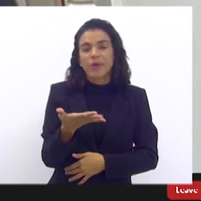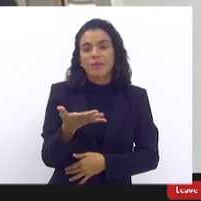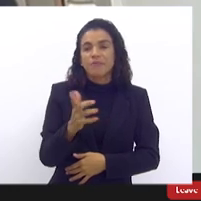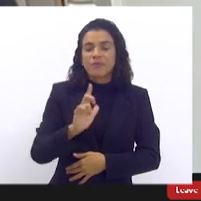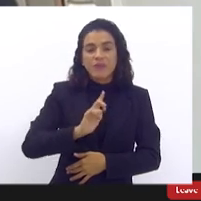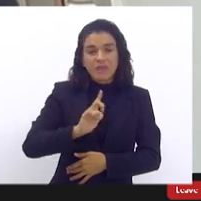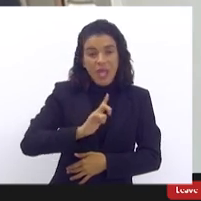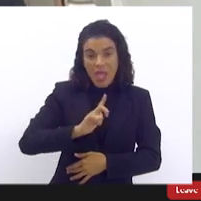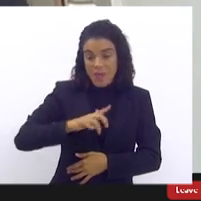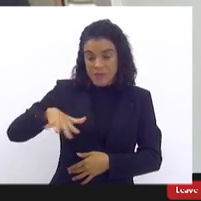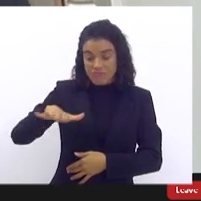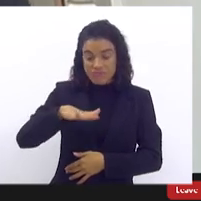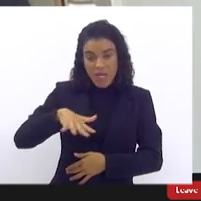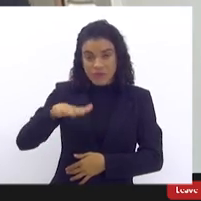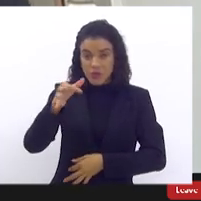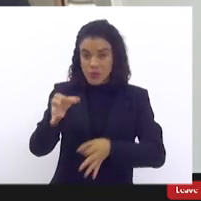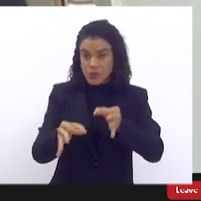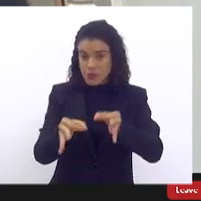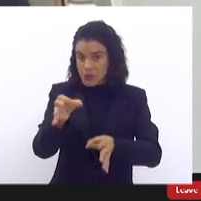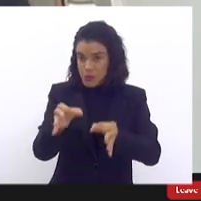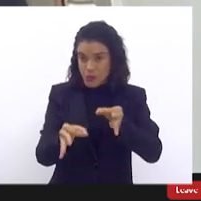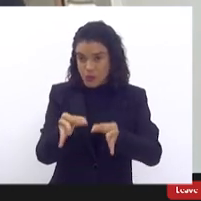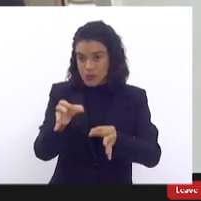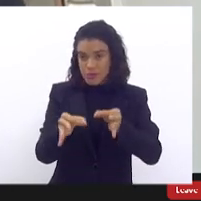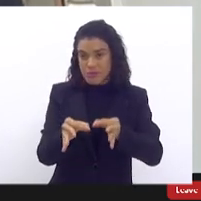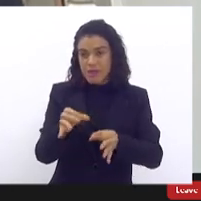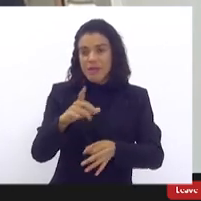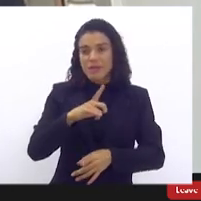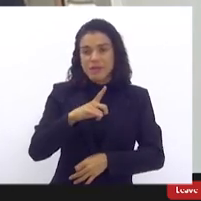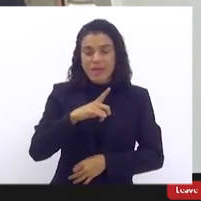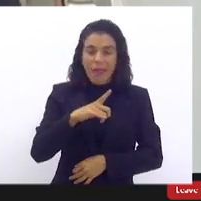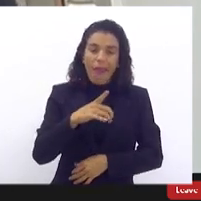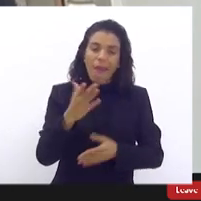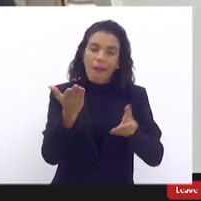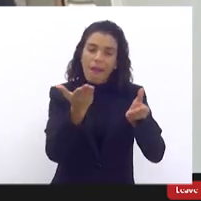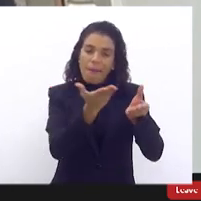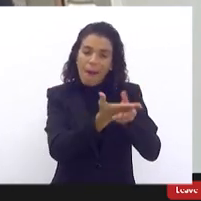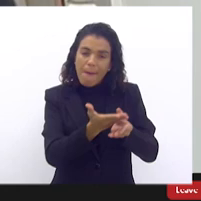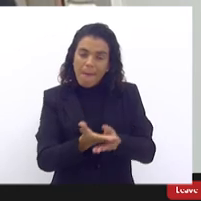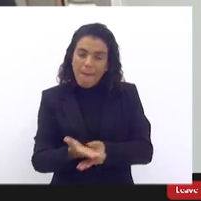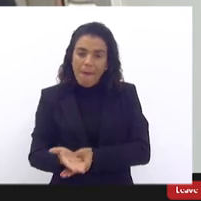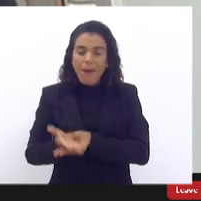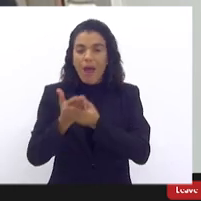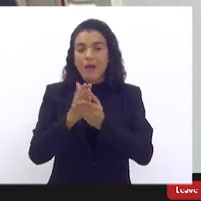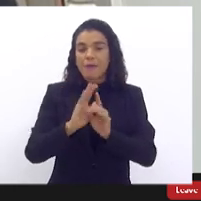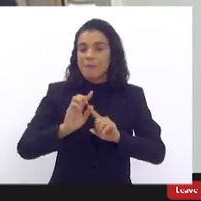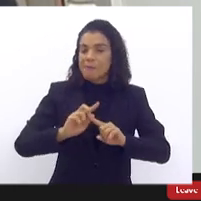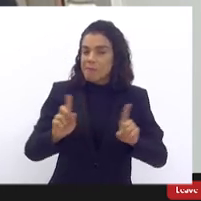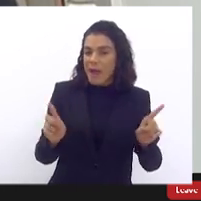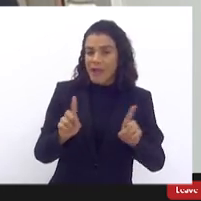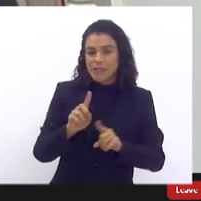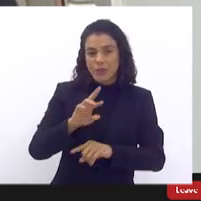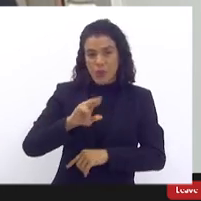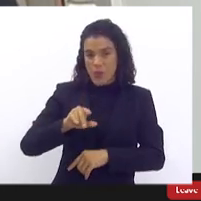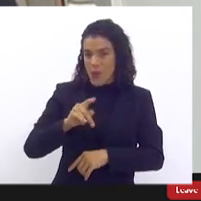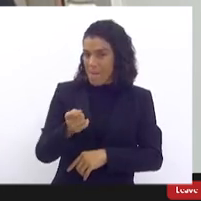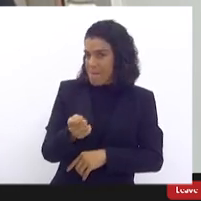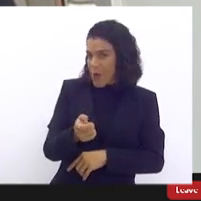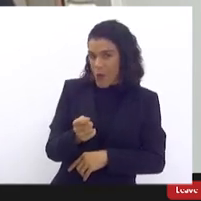para julgamento. Tem um monte de questões processuais sempre no meio, mas não é